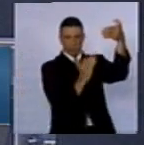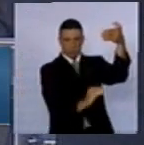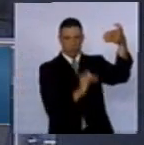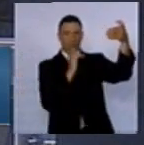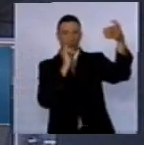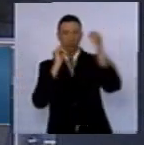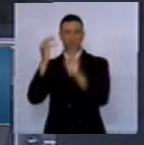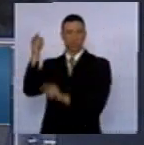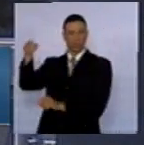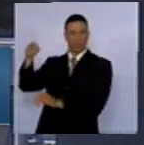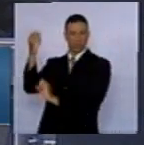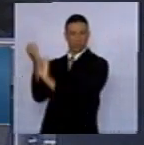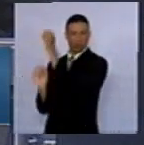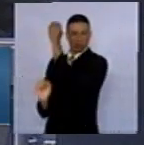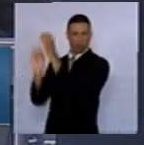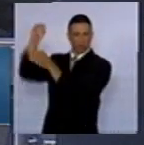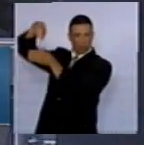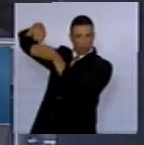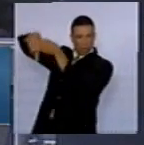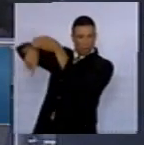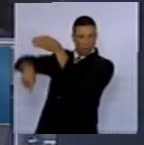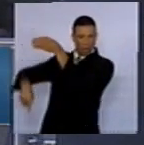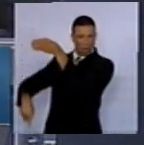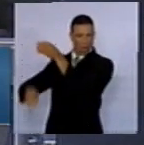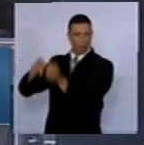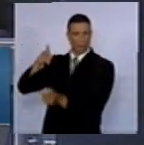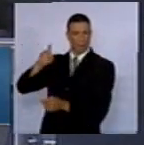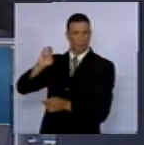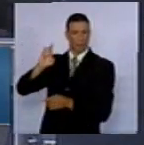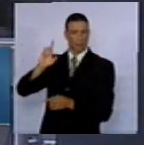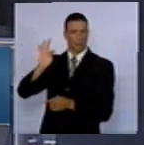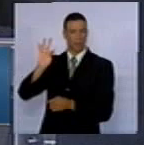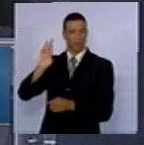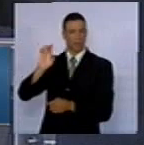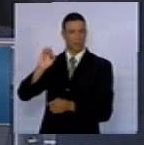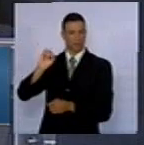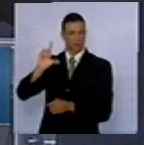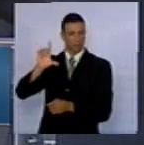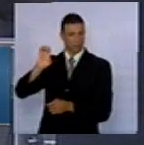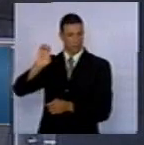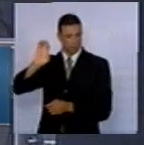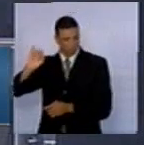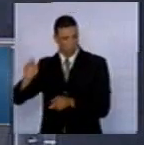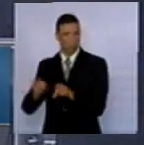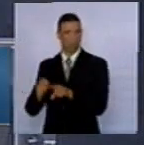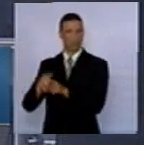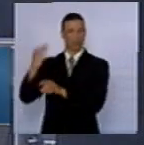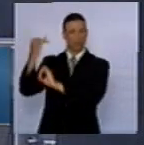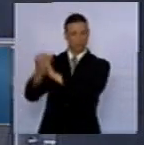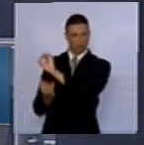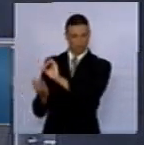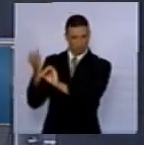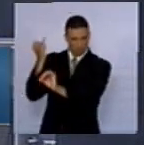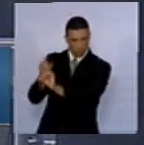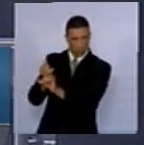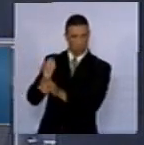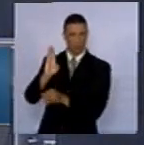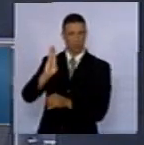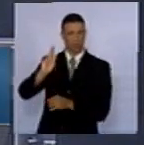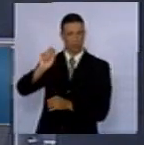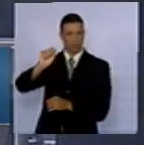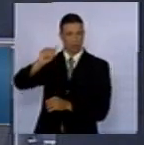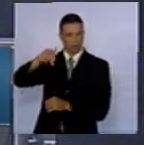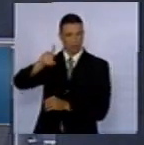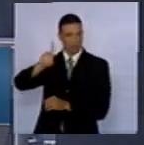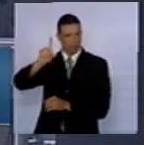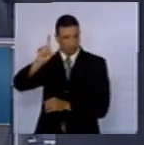petróleo também uma taxa elevada de conteúdo Nacional na aquisição da infraestrutura de banda larga e parece que nós estamos